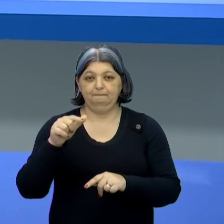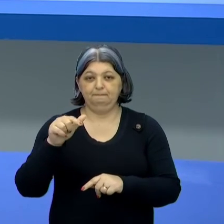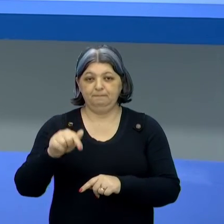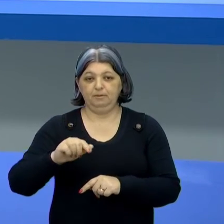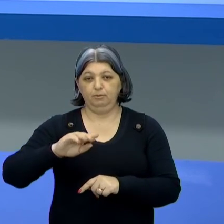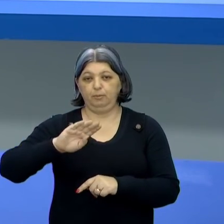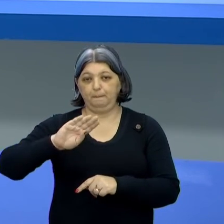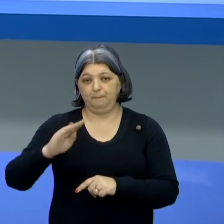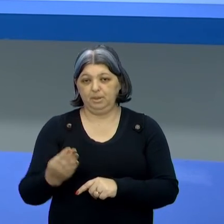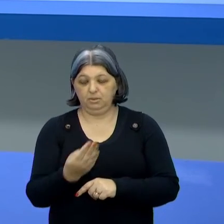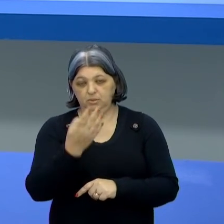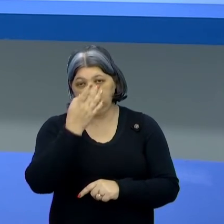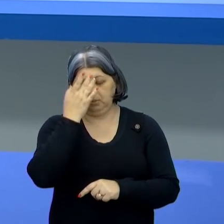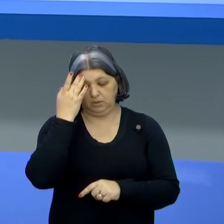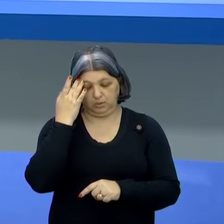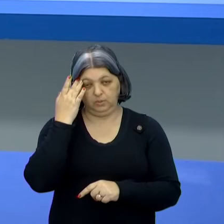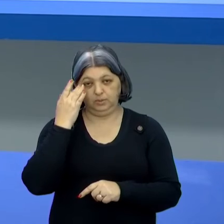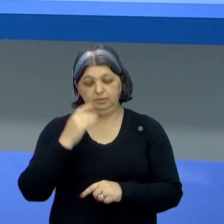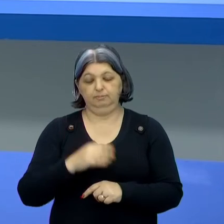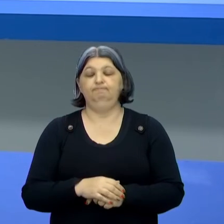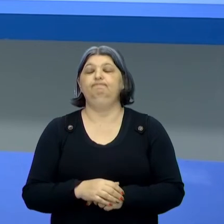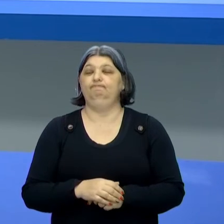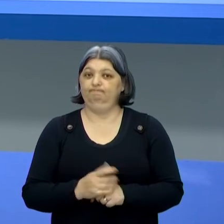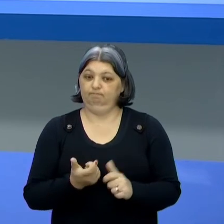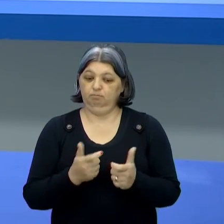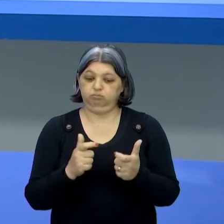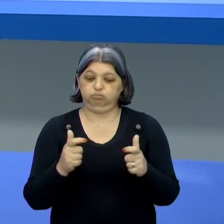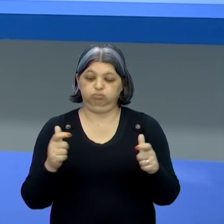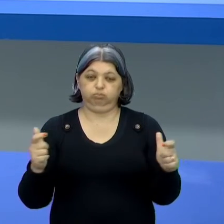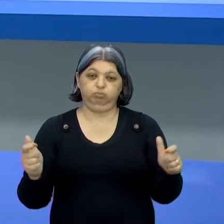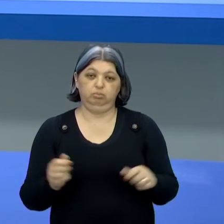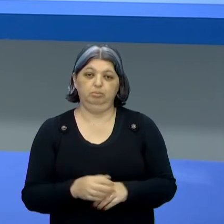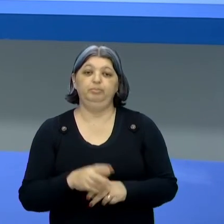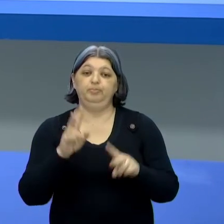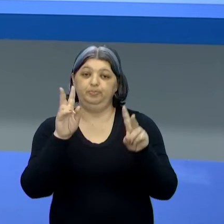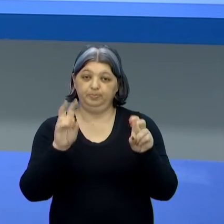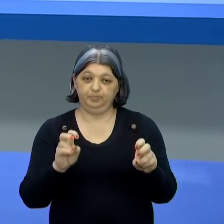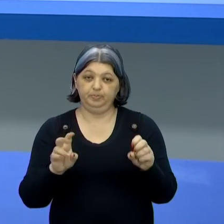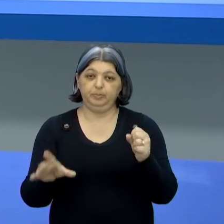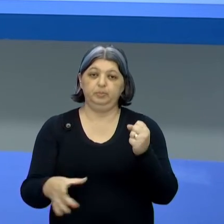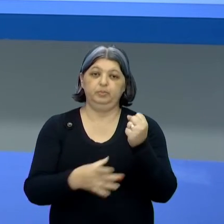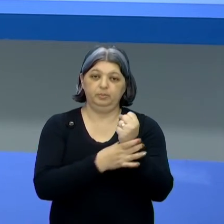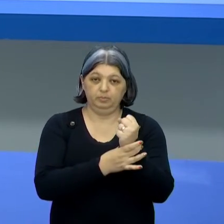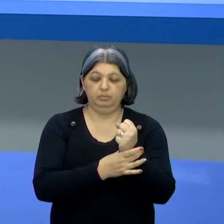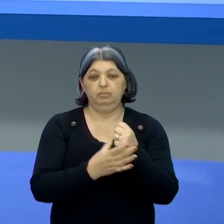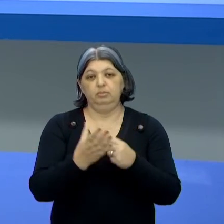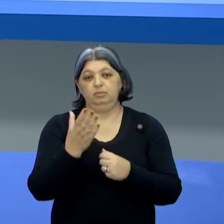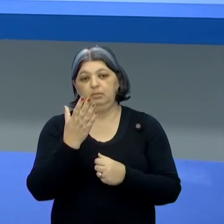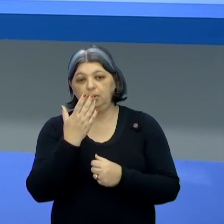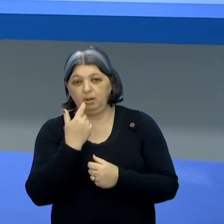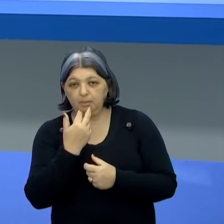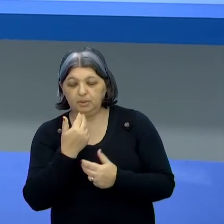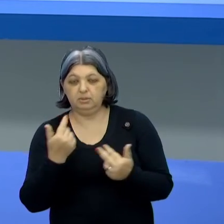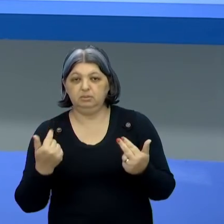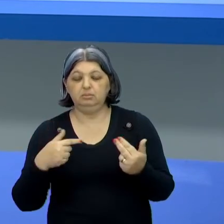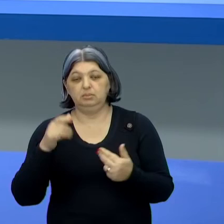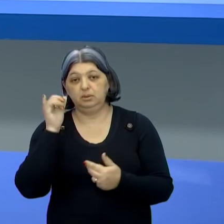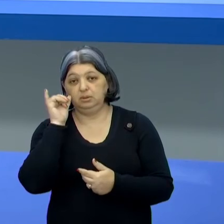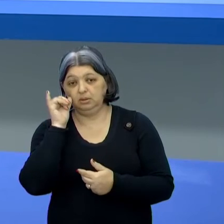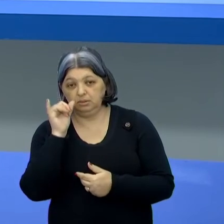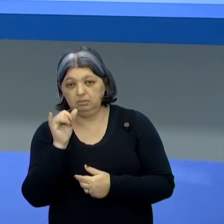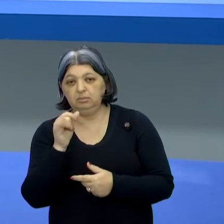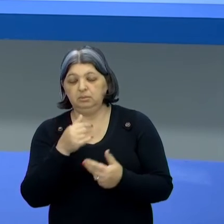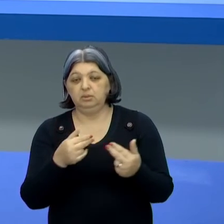bilhões de pessoas é grande, né? Tanto que o tema segurança alimentar é um tema recorrente